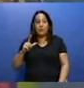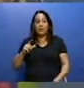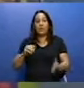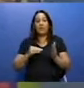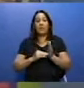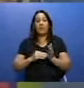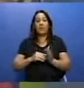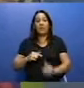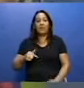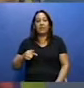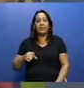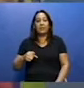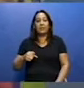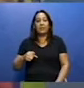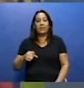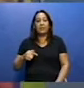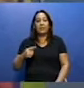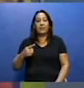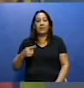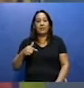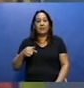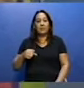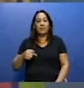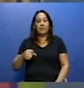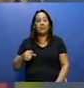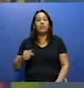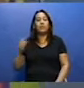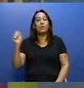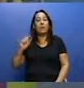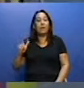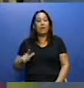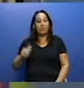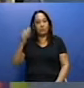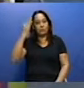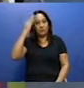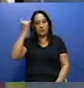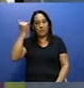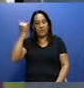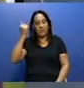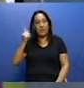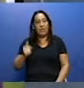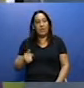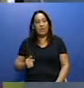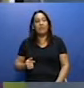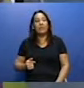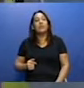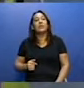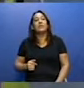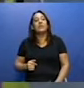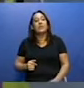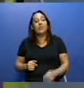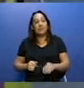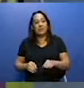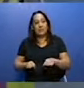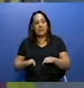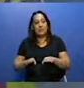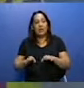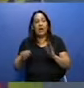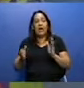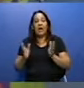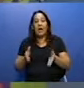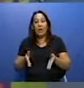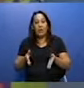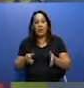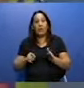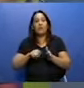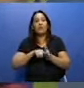Até a 17ª, que é azul, que eu sei. A 16ª é roxa,